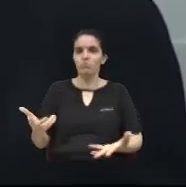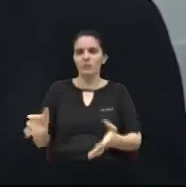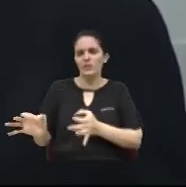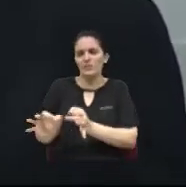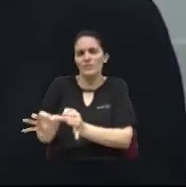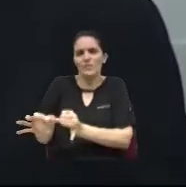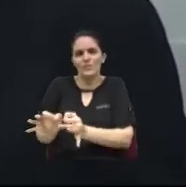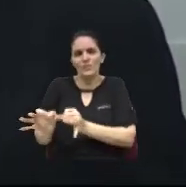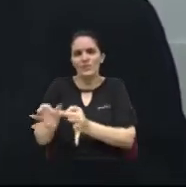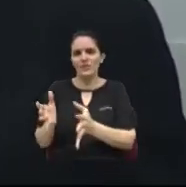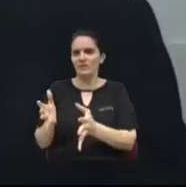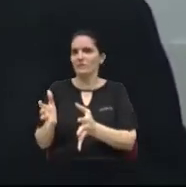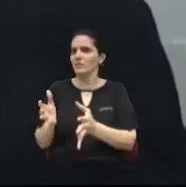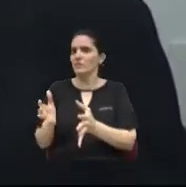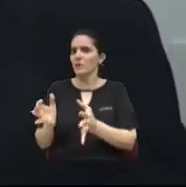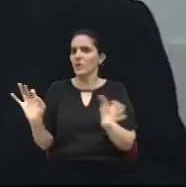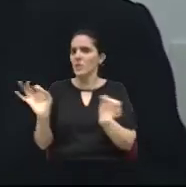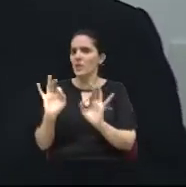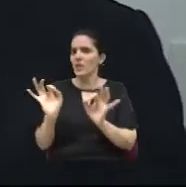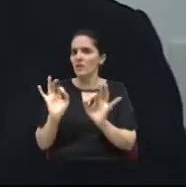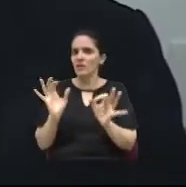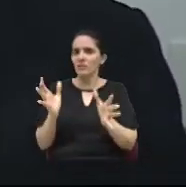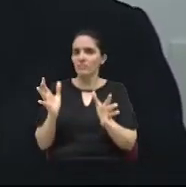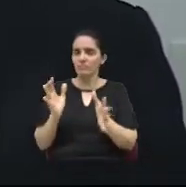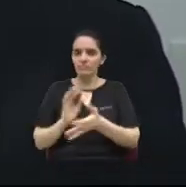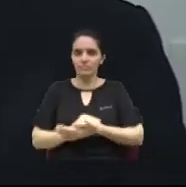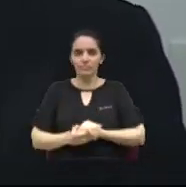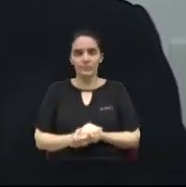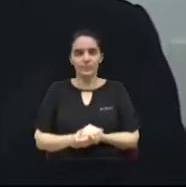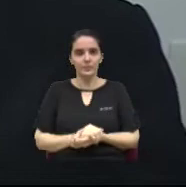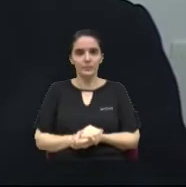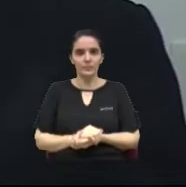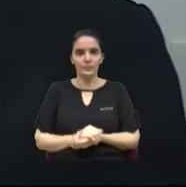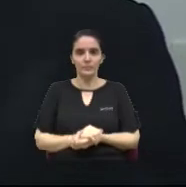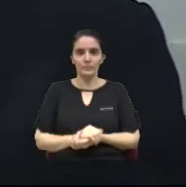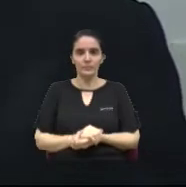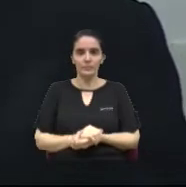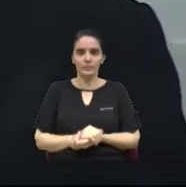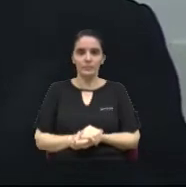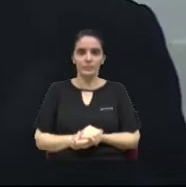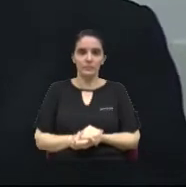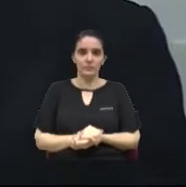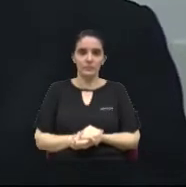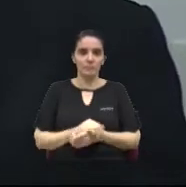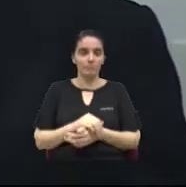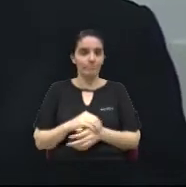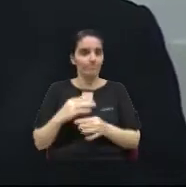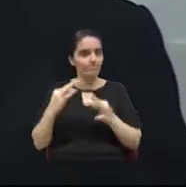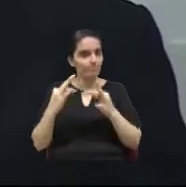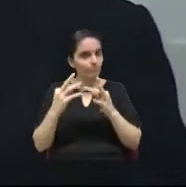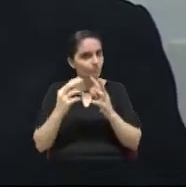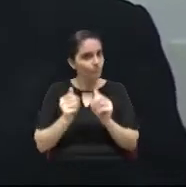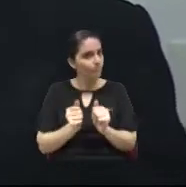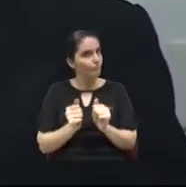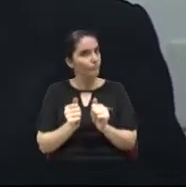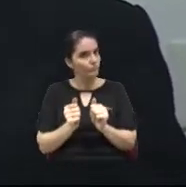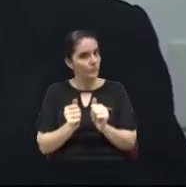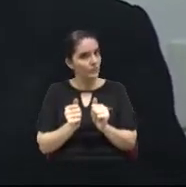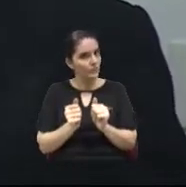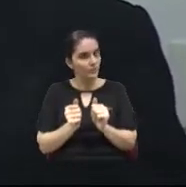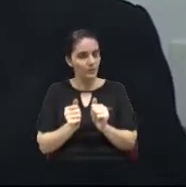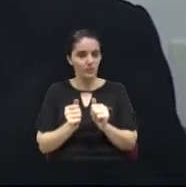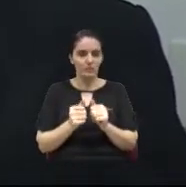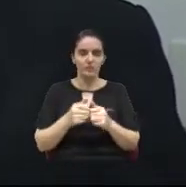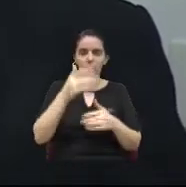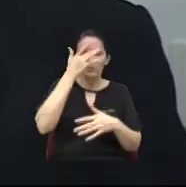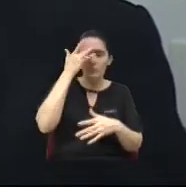adequada para que possa receber essas pessoas. E, mediante todas as falas,